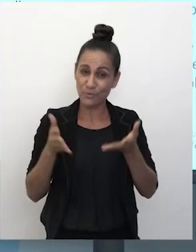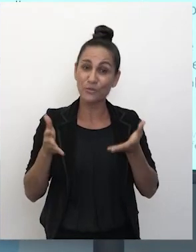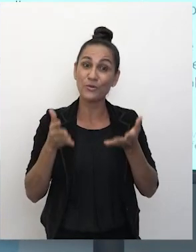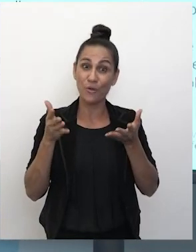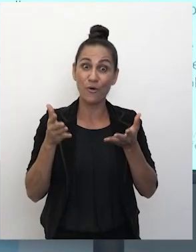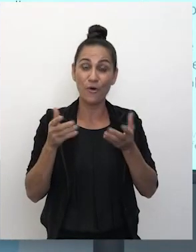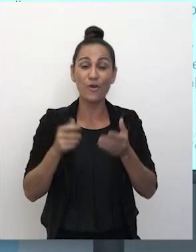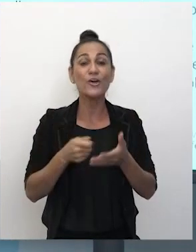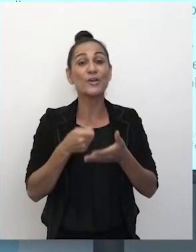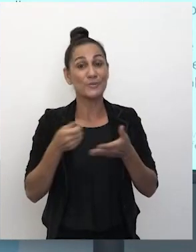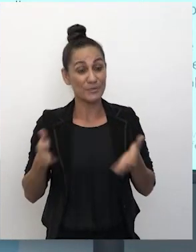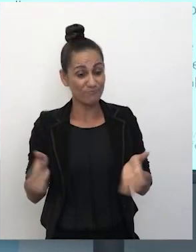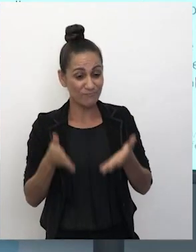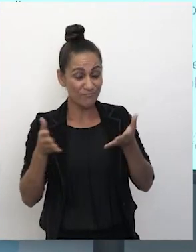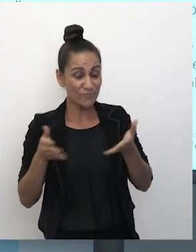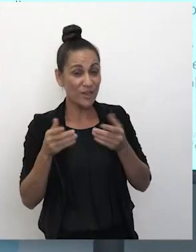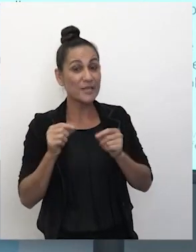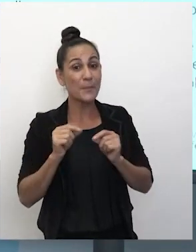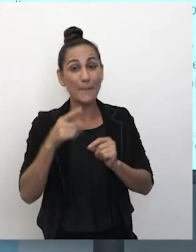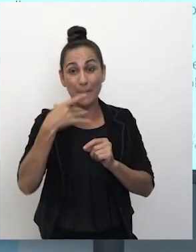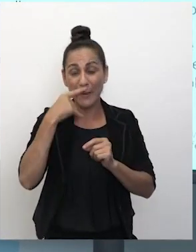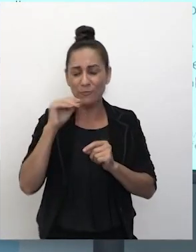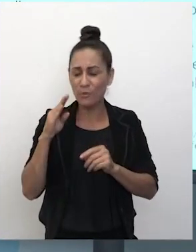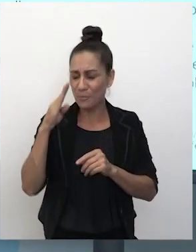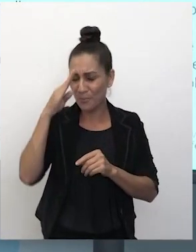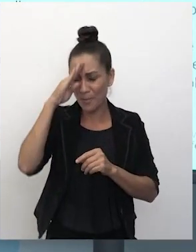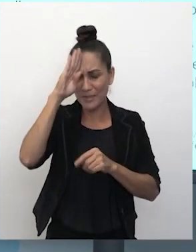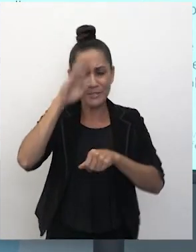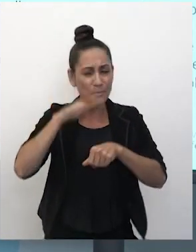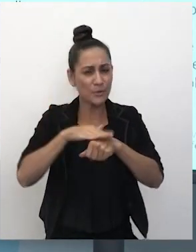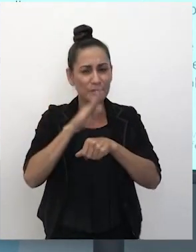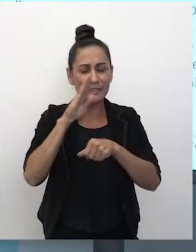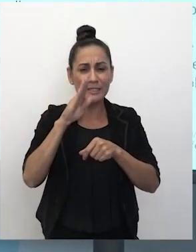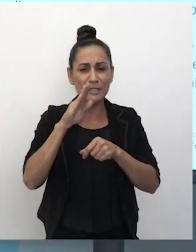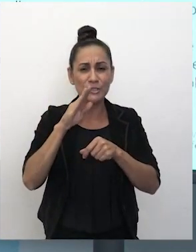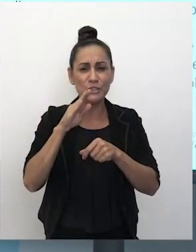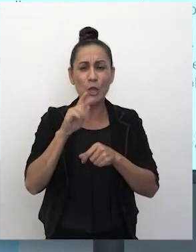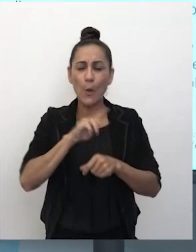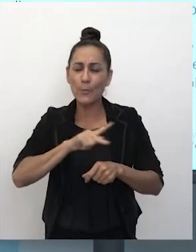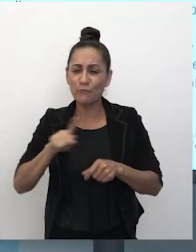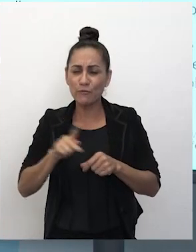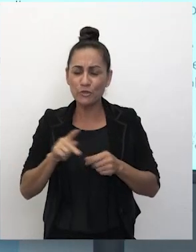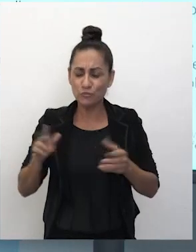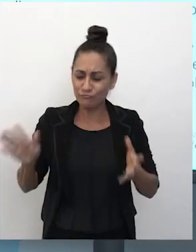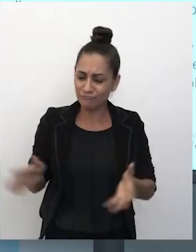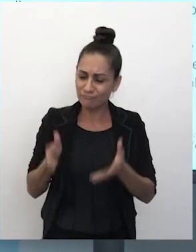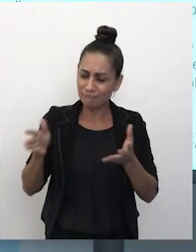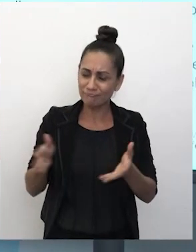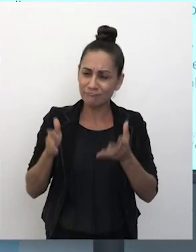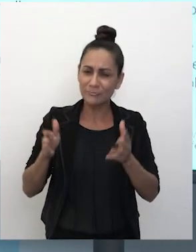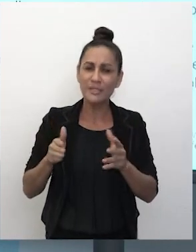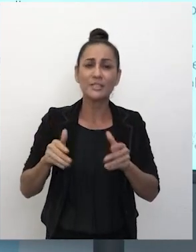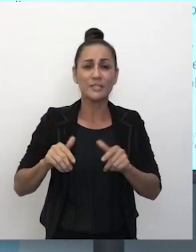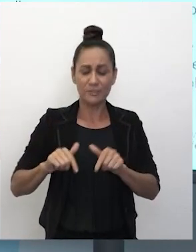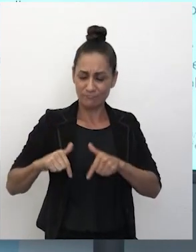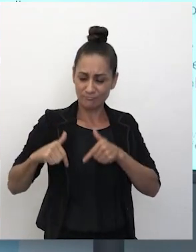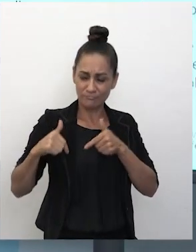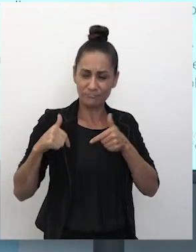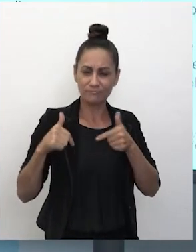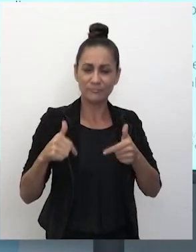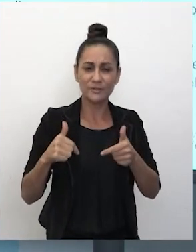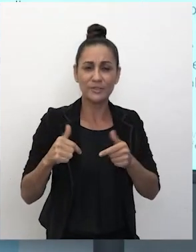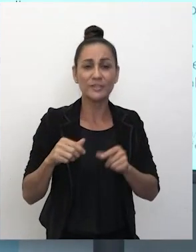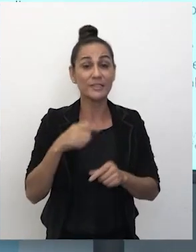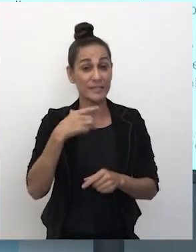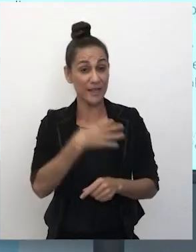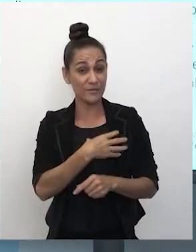como incentivou. O pai dela foi seu principal mestre e a pessoa que impulsionou a carreira aí da filha,